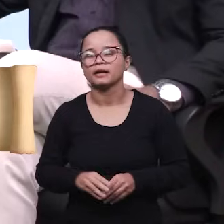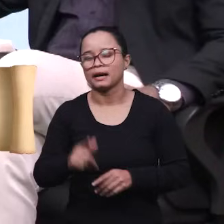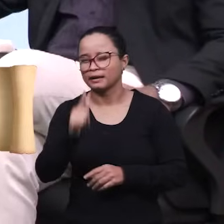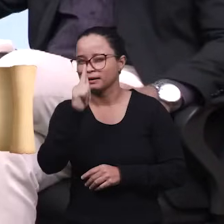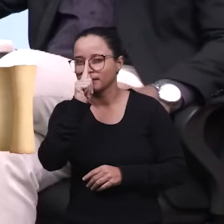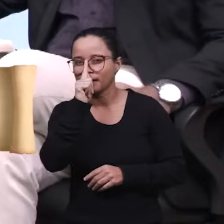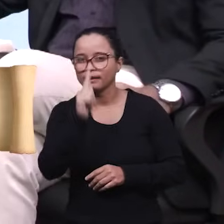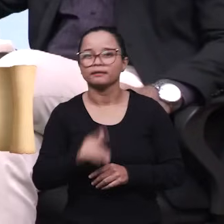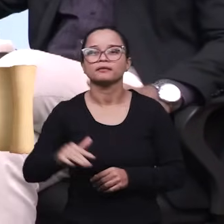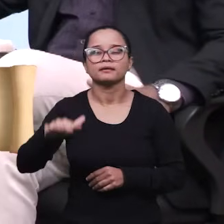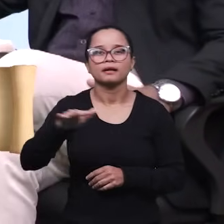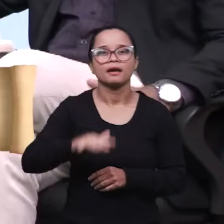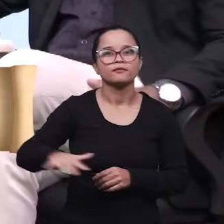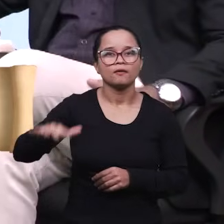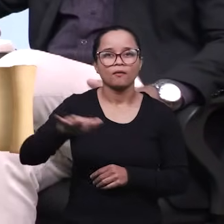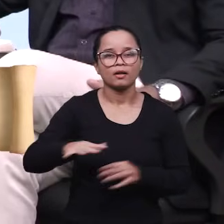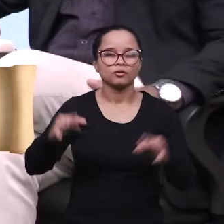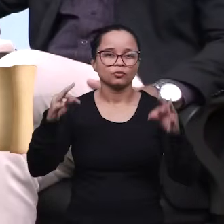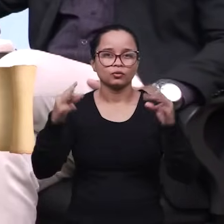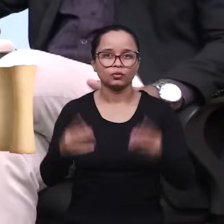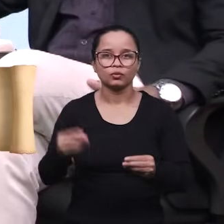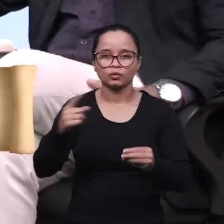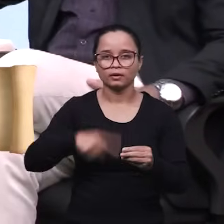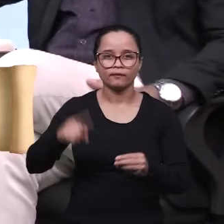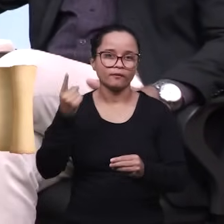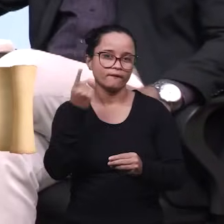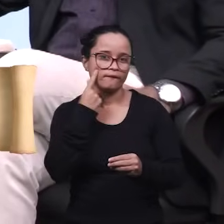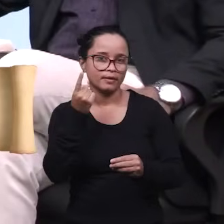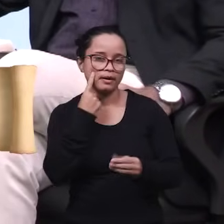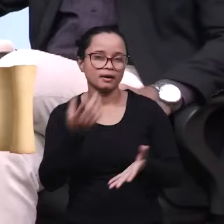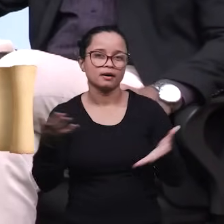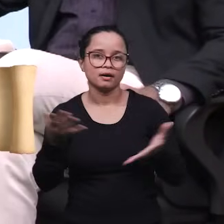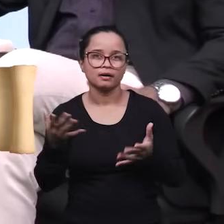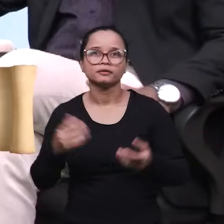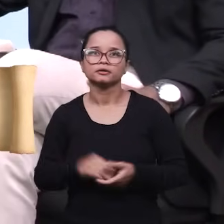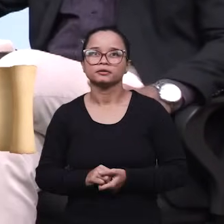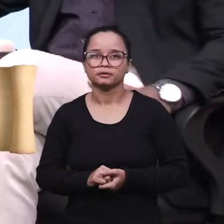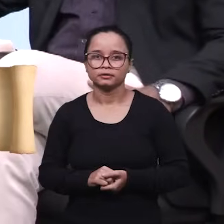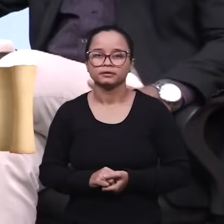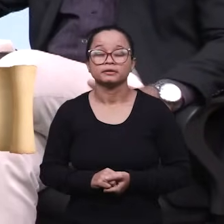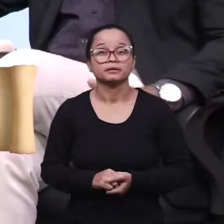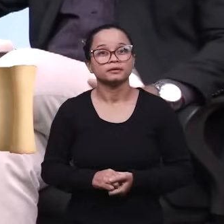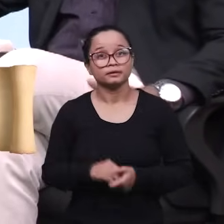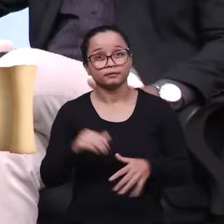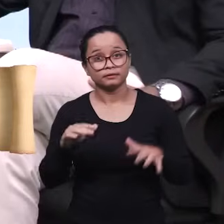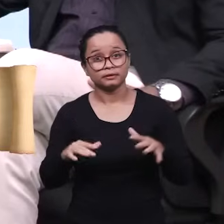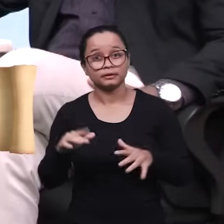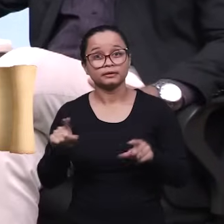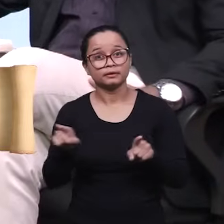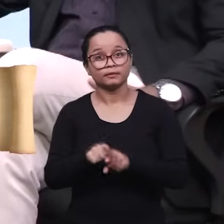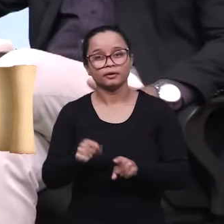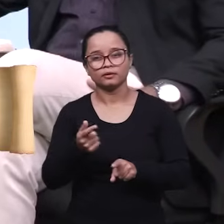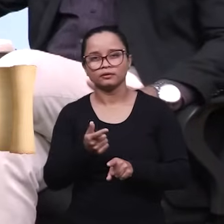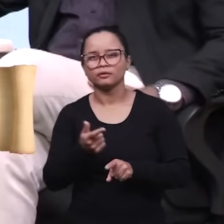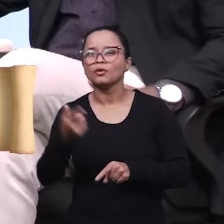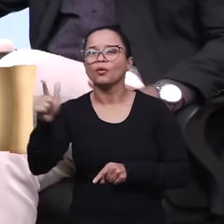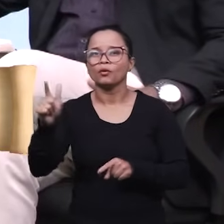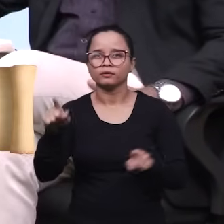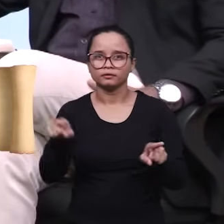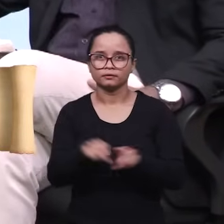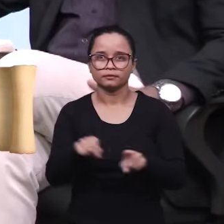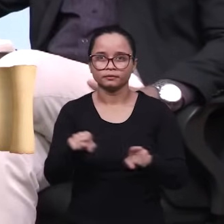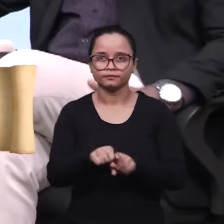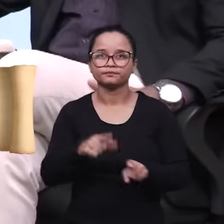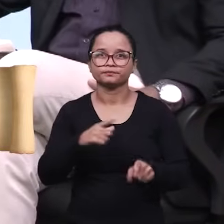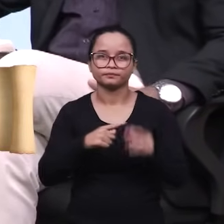aquela região lá. Tudo isso nós vamos ver nesse episódio e provavelmente em mais um